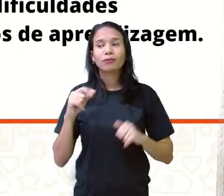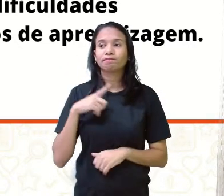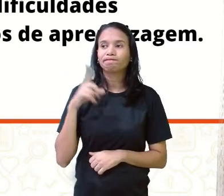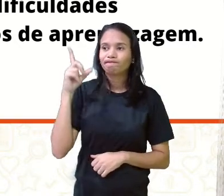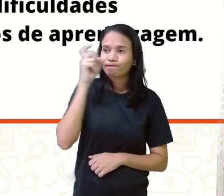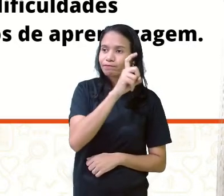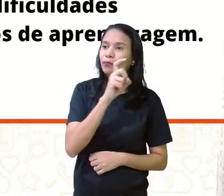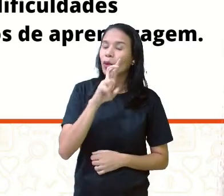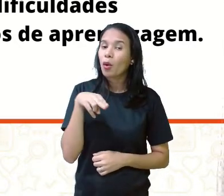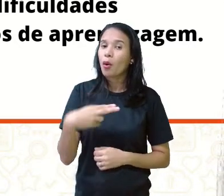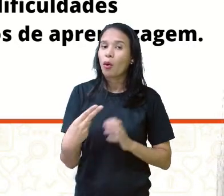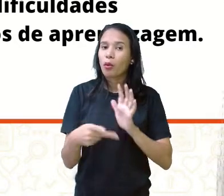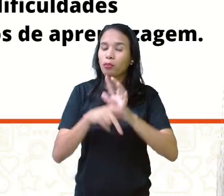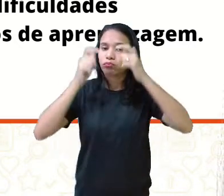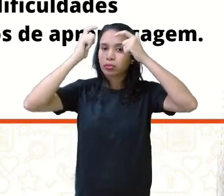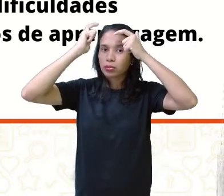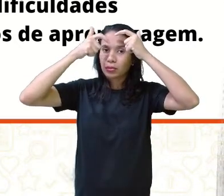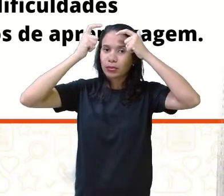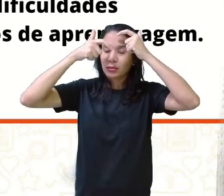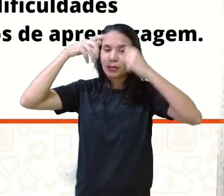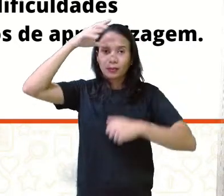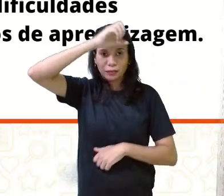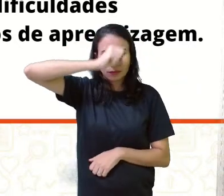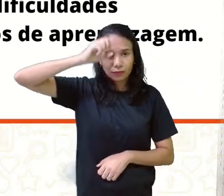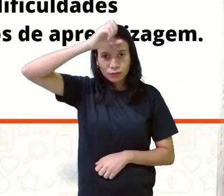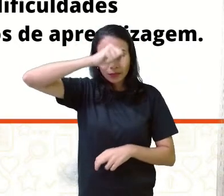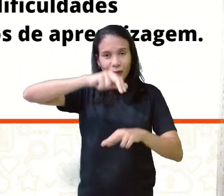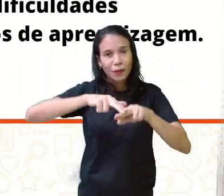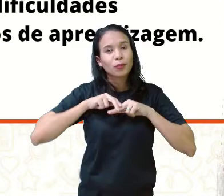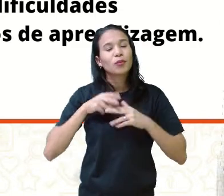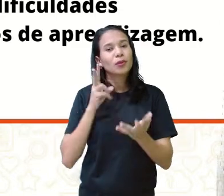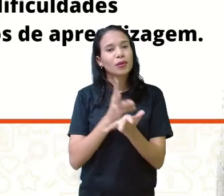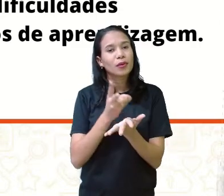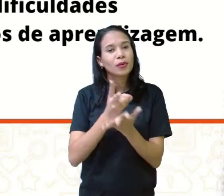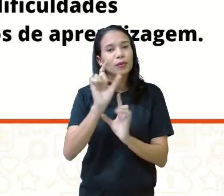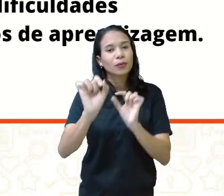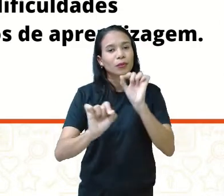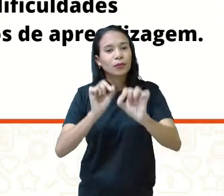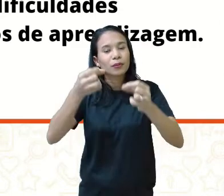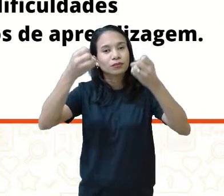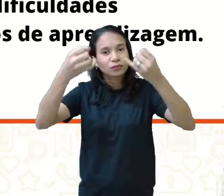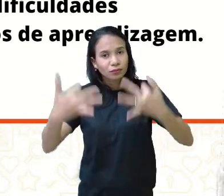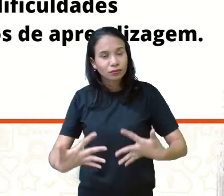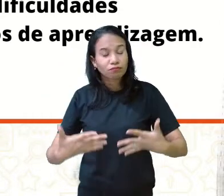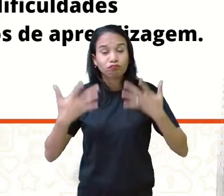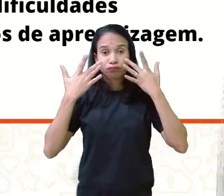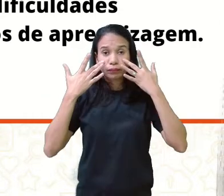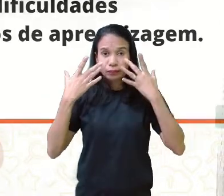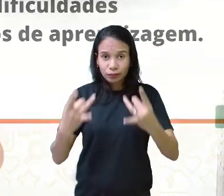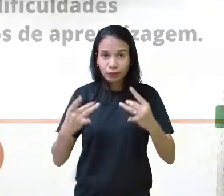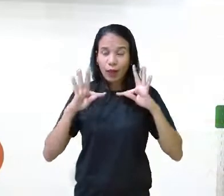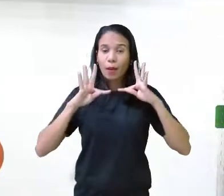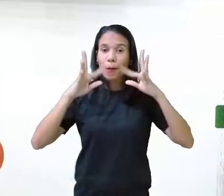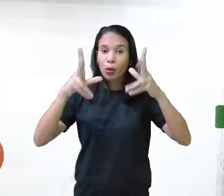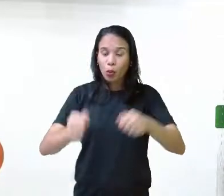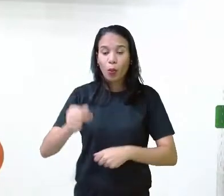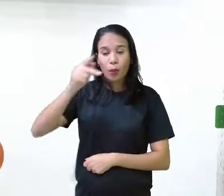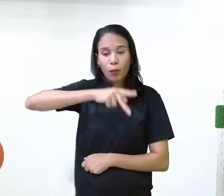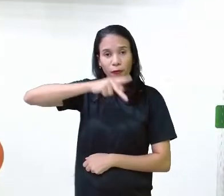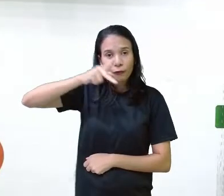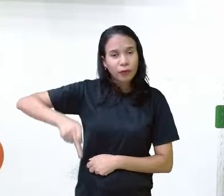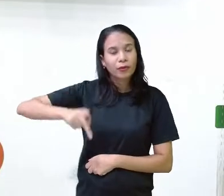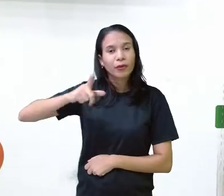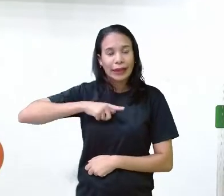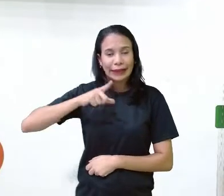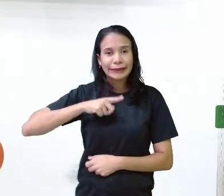ou transtornos de aprendizagem. Então, eu deixo sempre aqui esse alerta, que todos os professores,